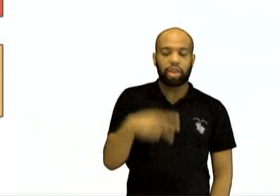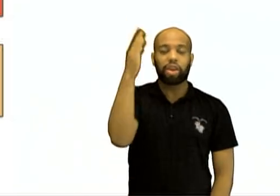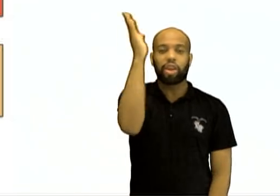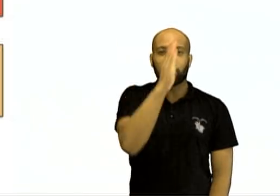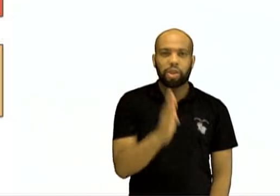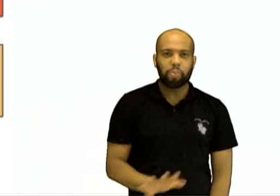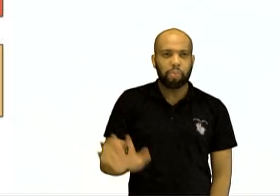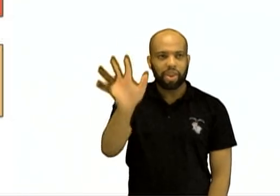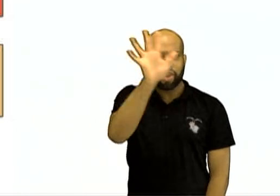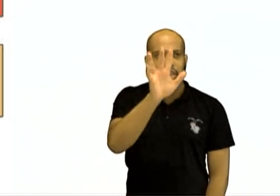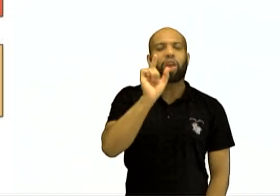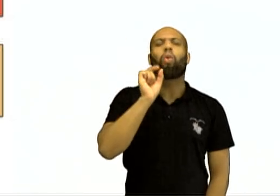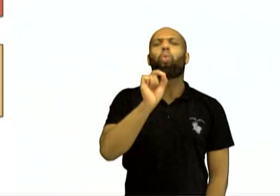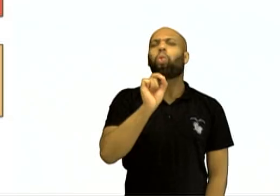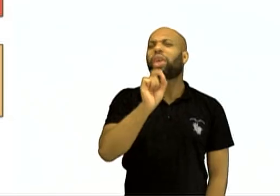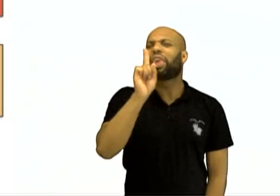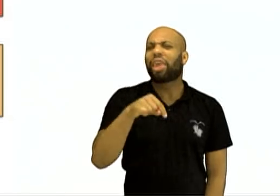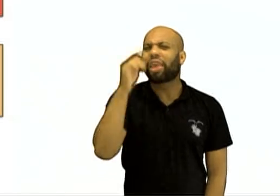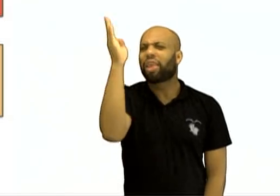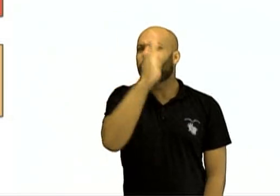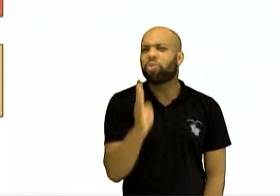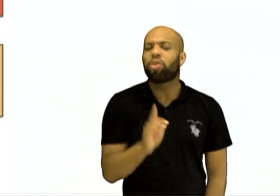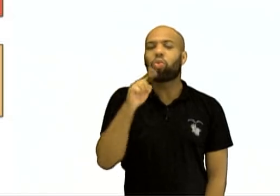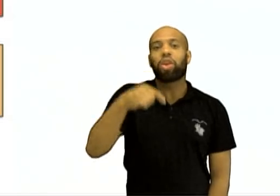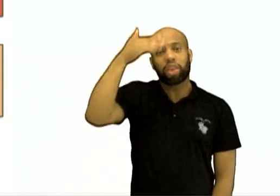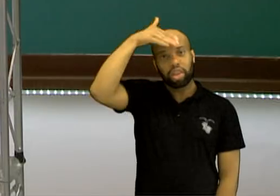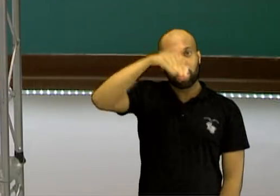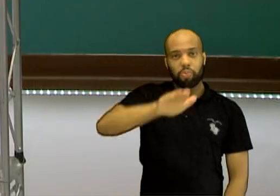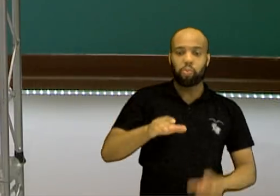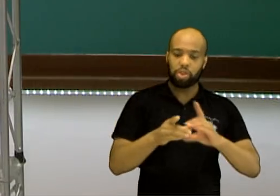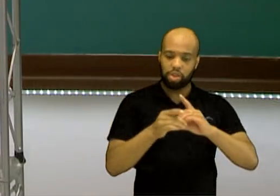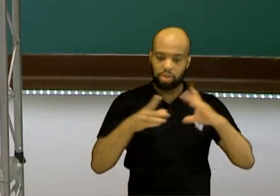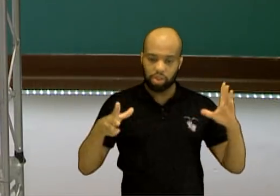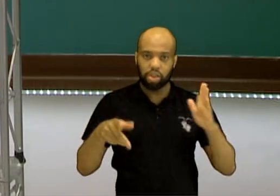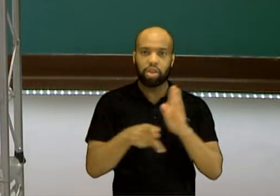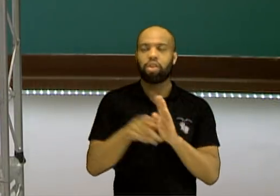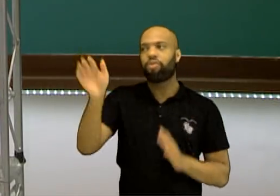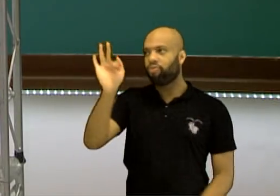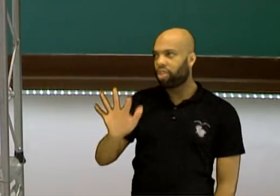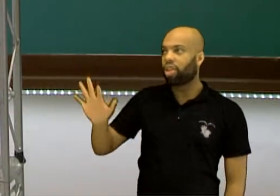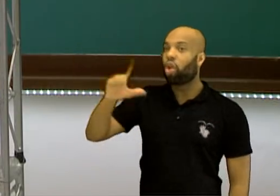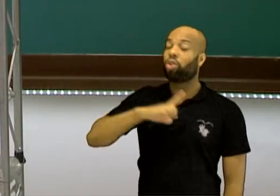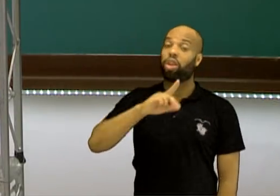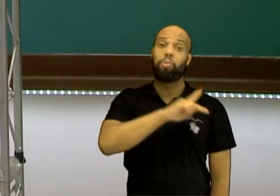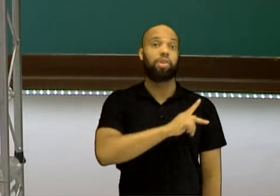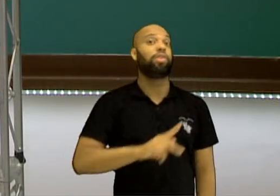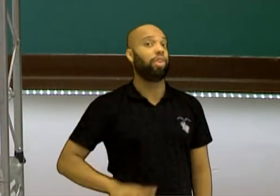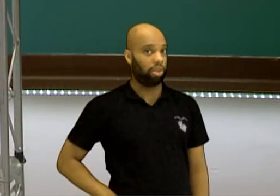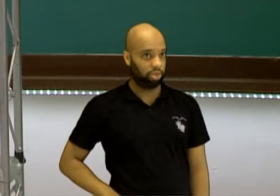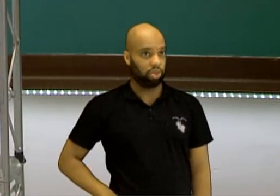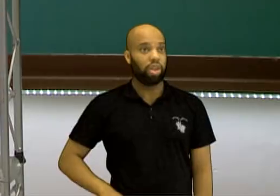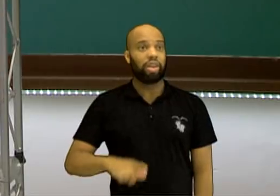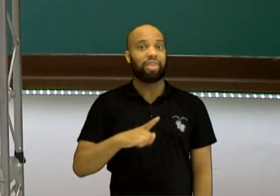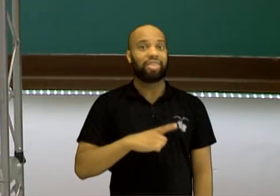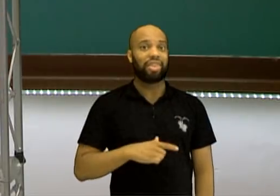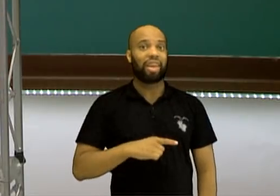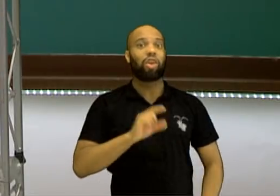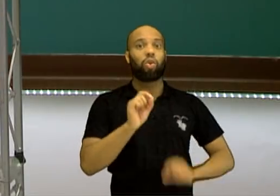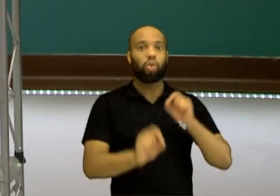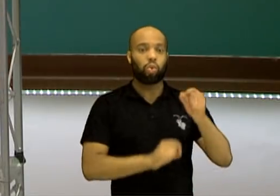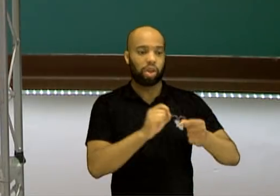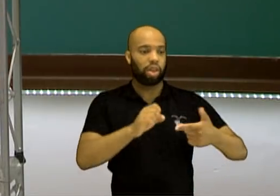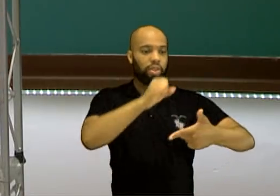uma república democrática, federalista, presidencialista, que tem 3 poderes, né,